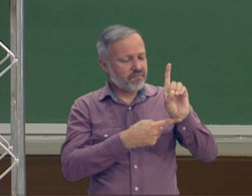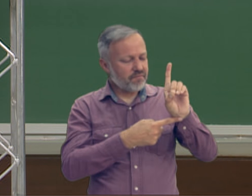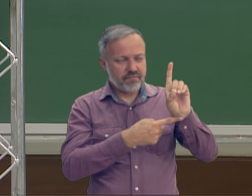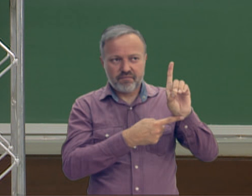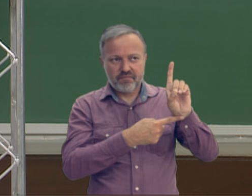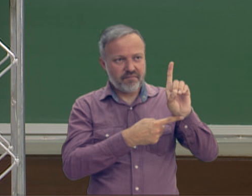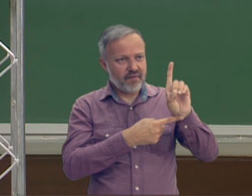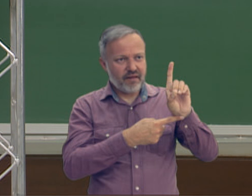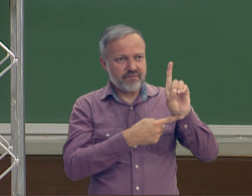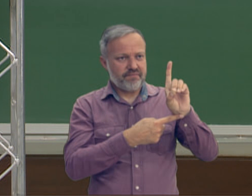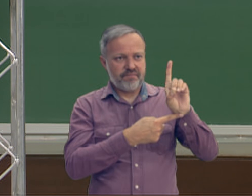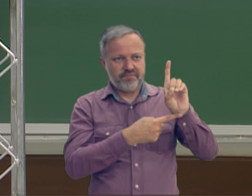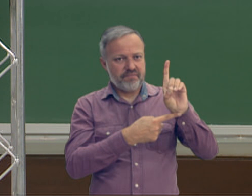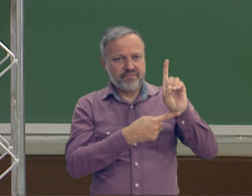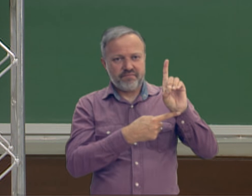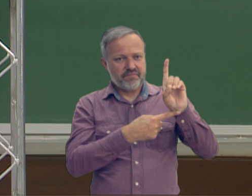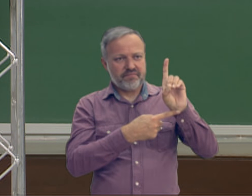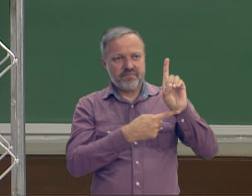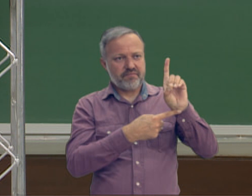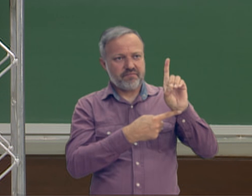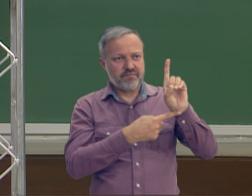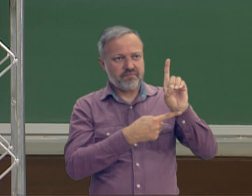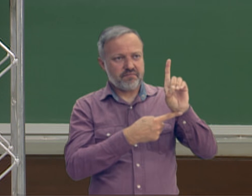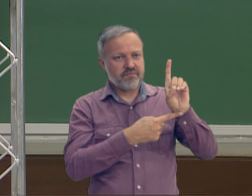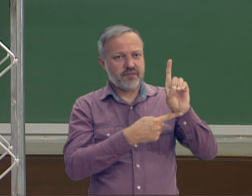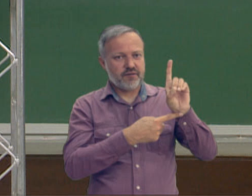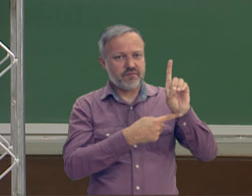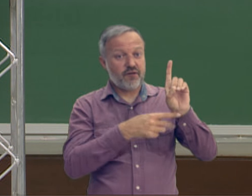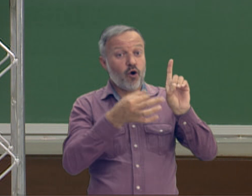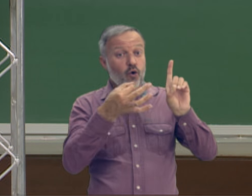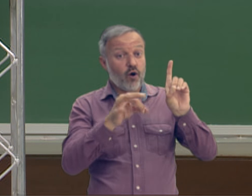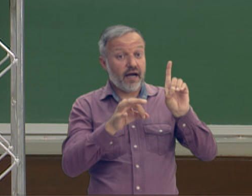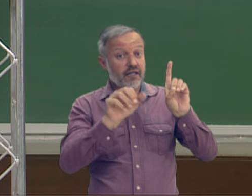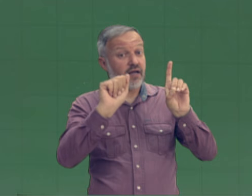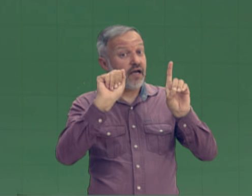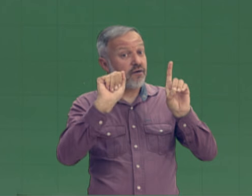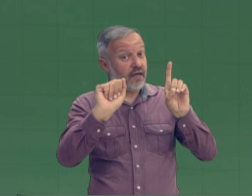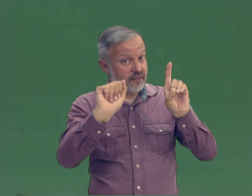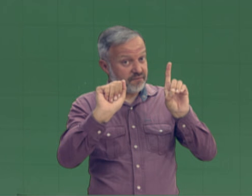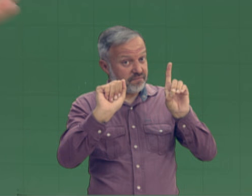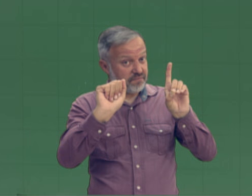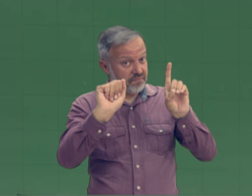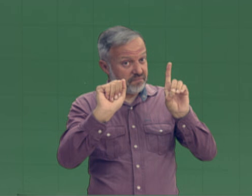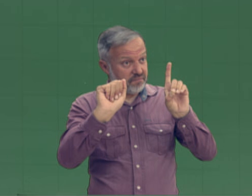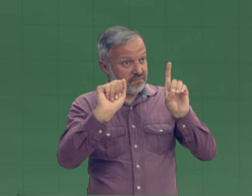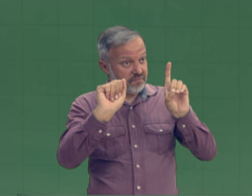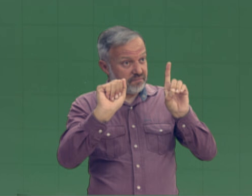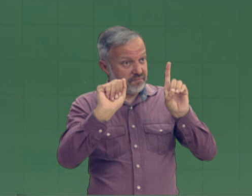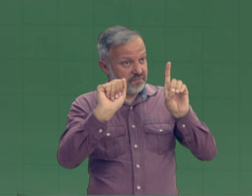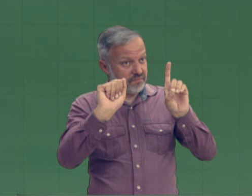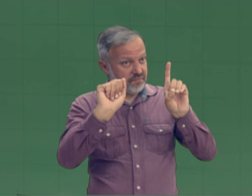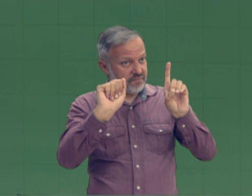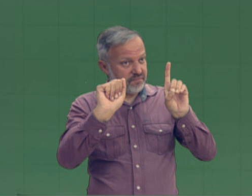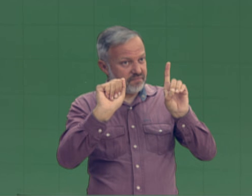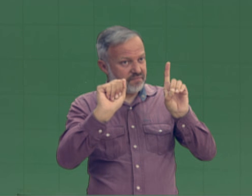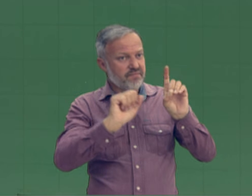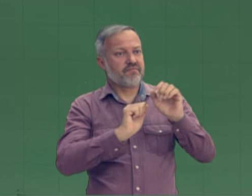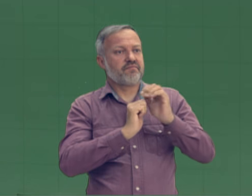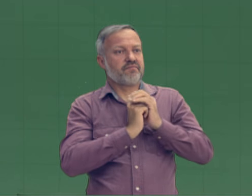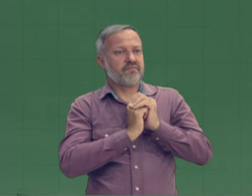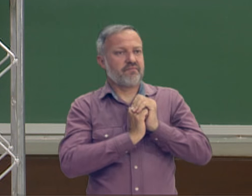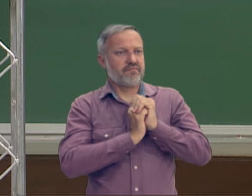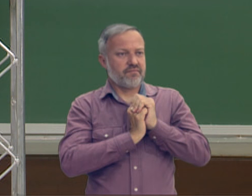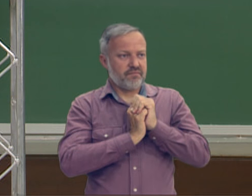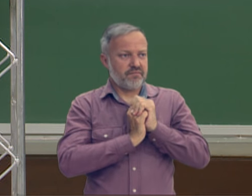Ou não, porque é um conto fantástico baseado na vida real. Se é fantástico baseado na vida real? Acho que não, né? Então, quem